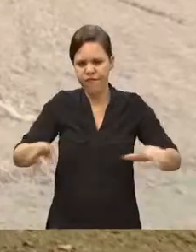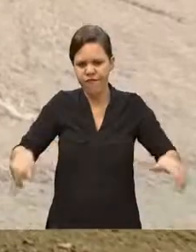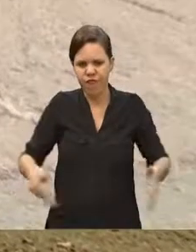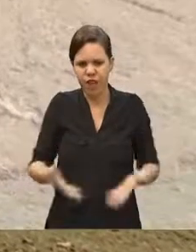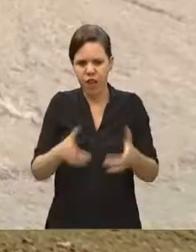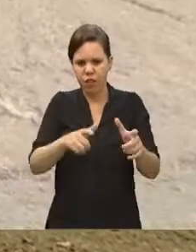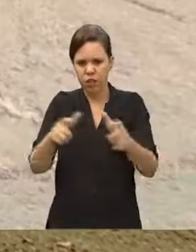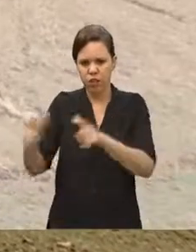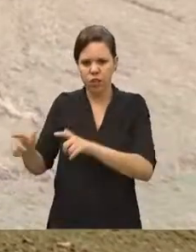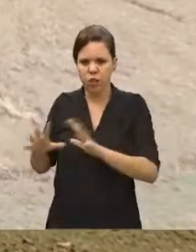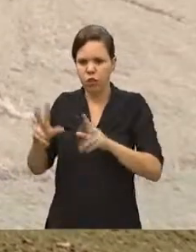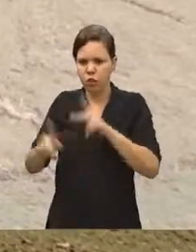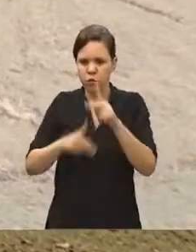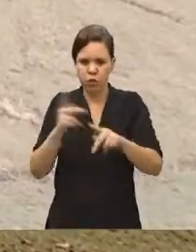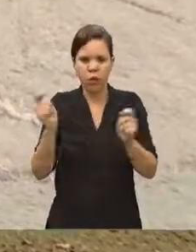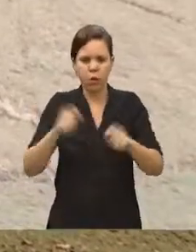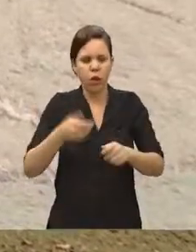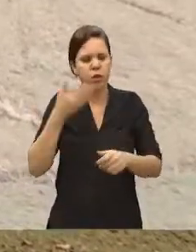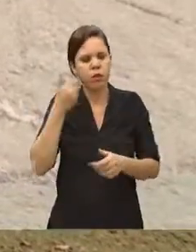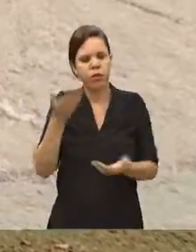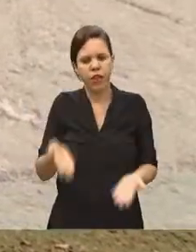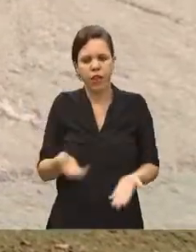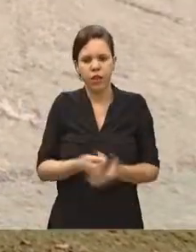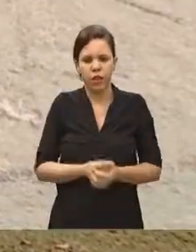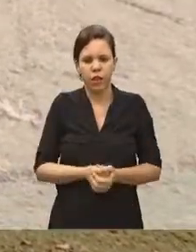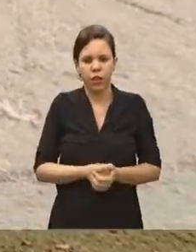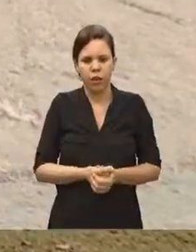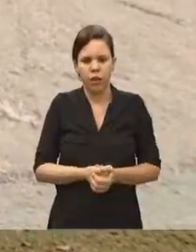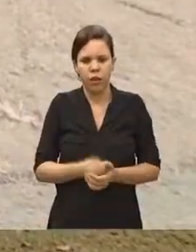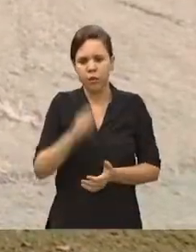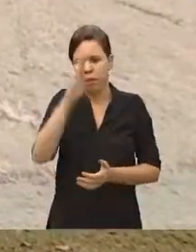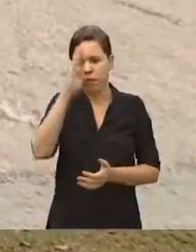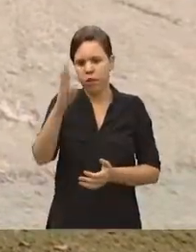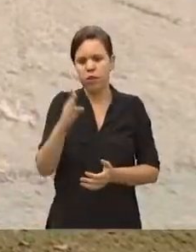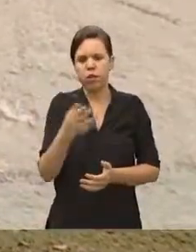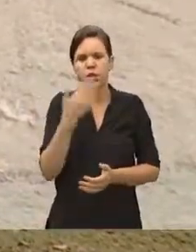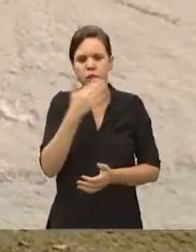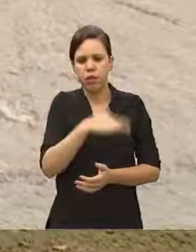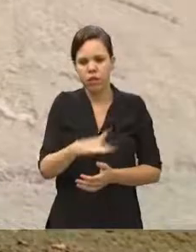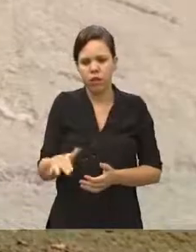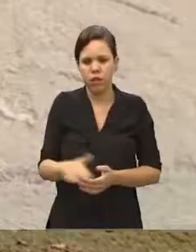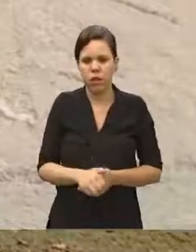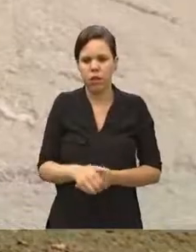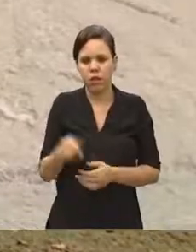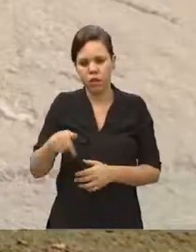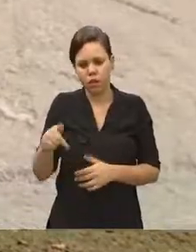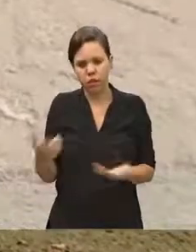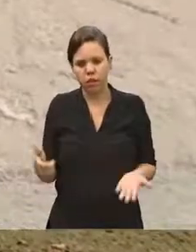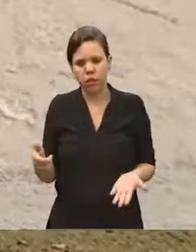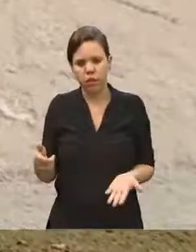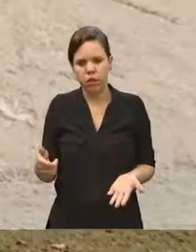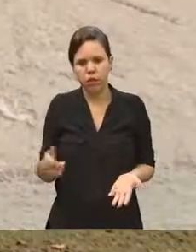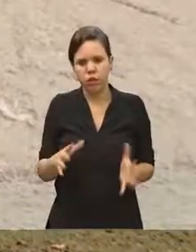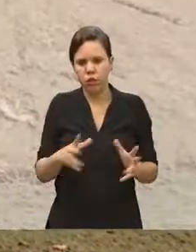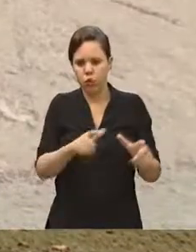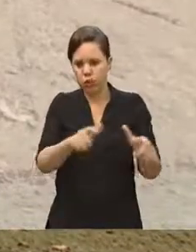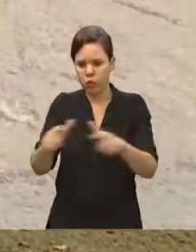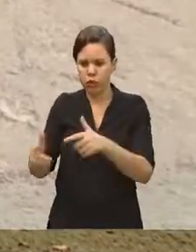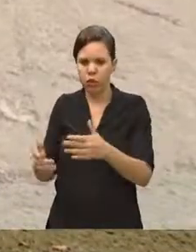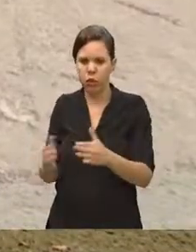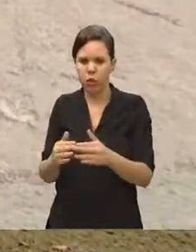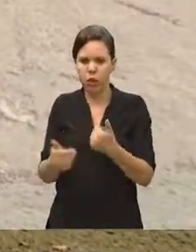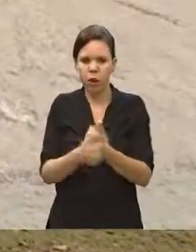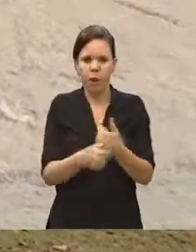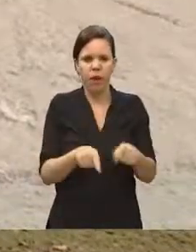que toda a comunidade possa aproveitar e principalmente as crianças, tanto da fundação, quanto da escola, quanto do entorno. Então são espaços